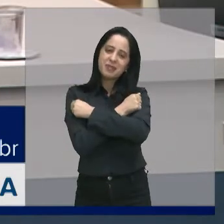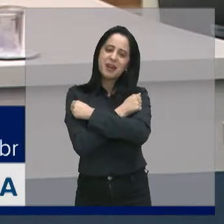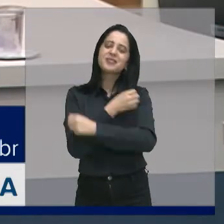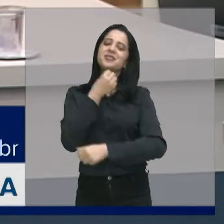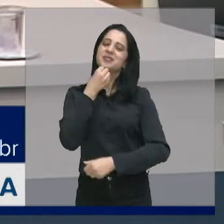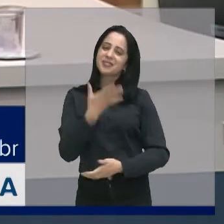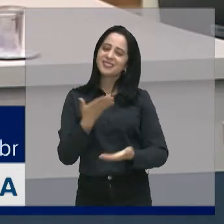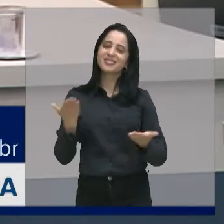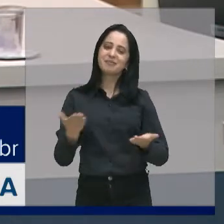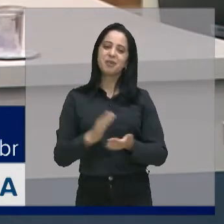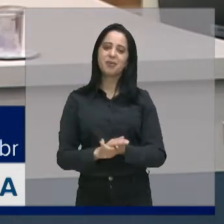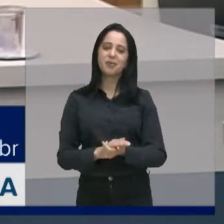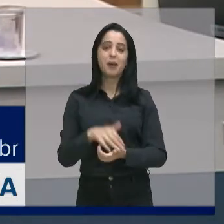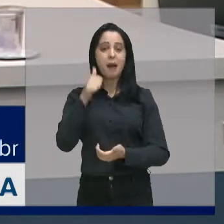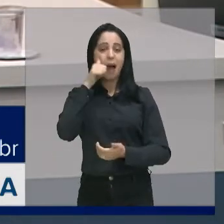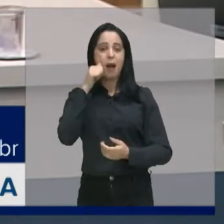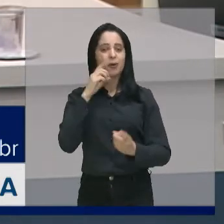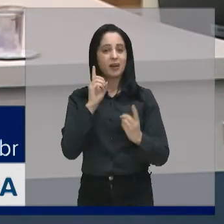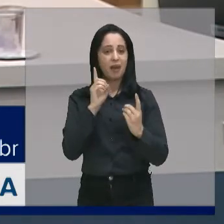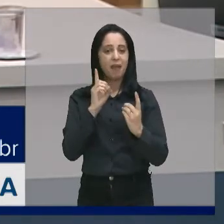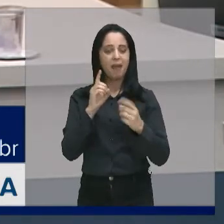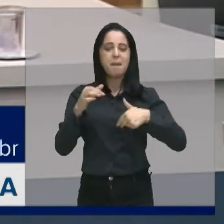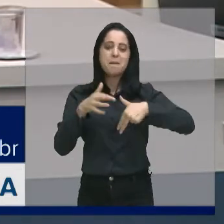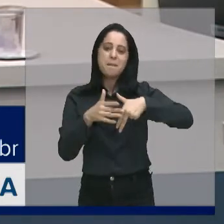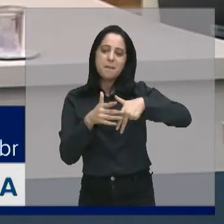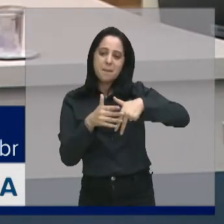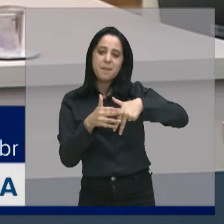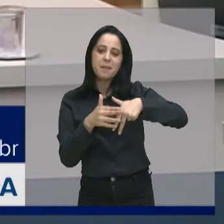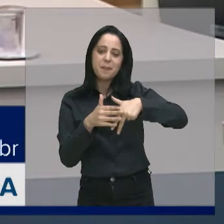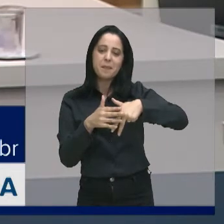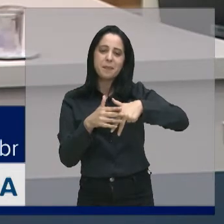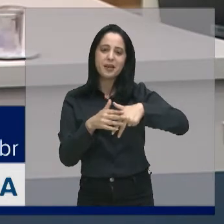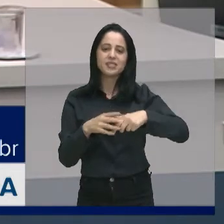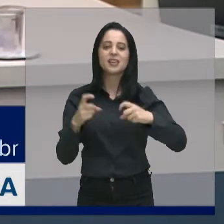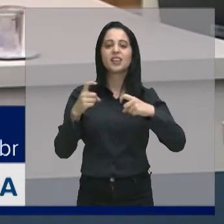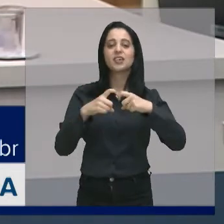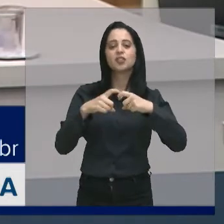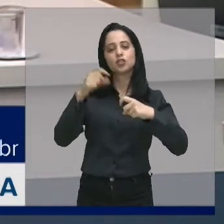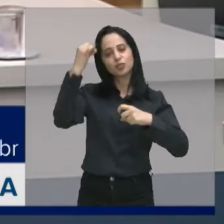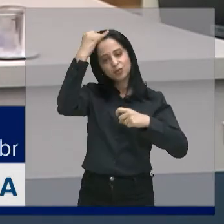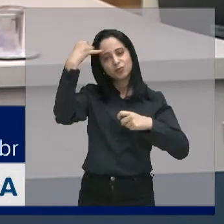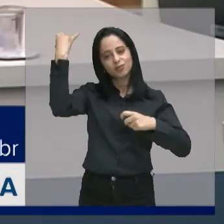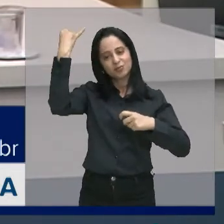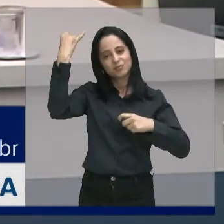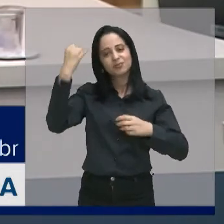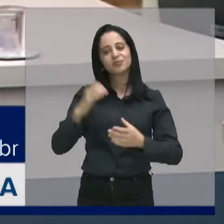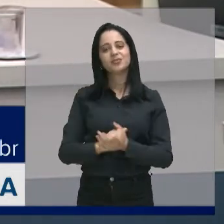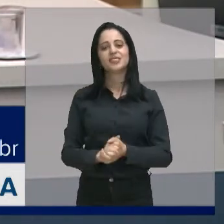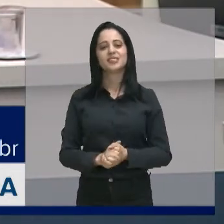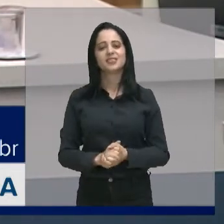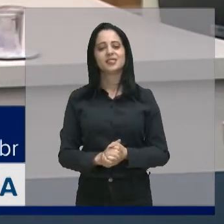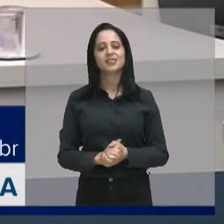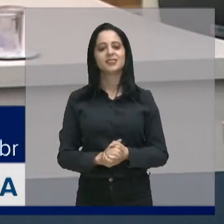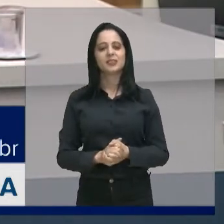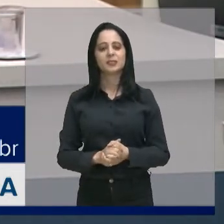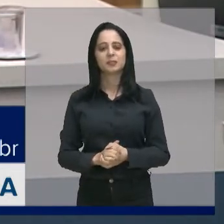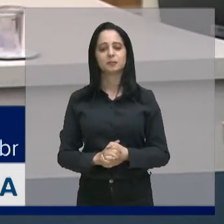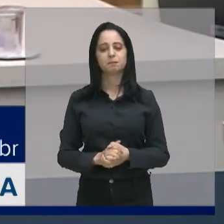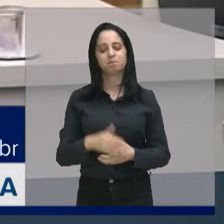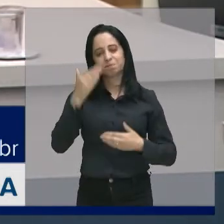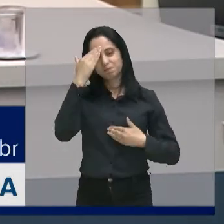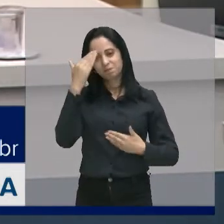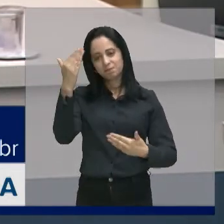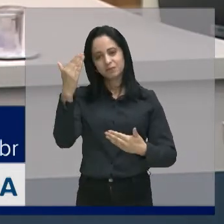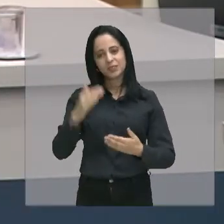paciente sua, né, doutor? E a família toda aí, sempre sendo cuidado pelas mãos sua, que você tem feito um grande trabalho também pela saúde da nossa cidade.